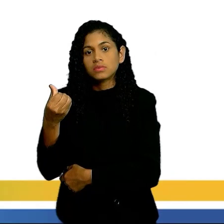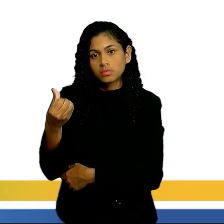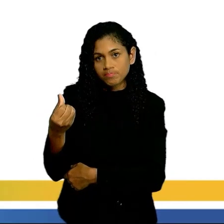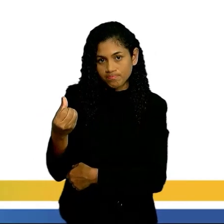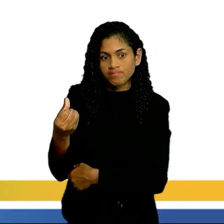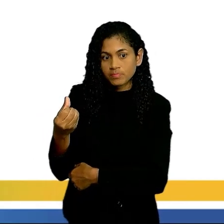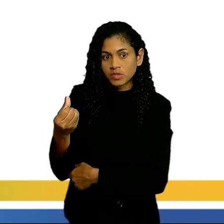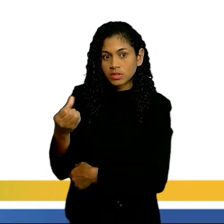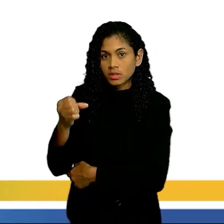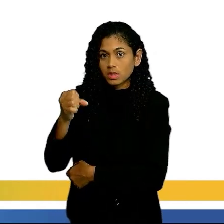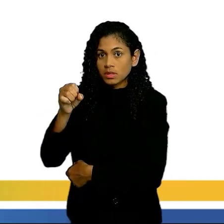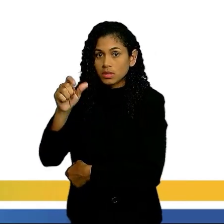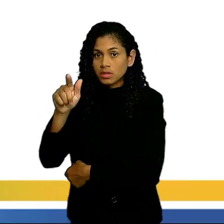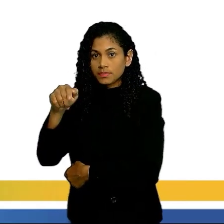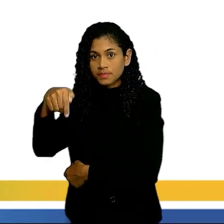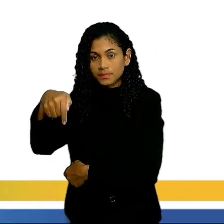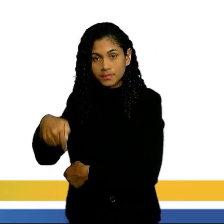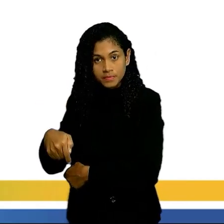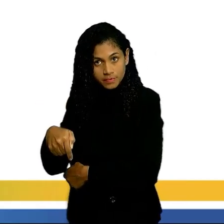é equivalente a